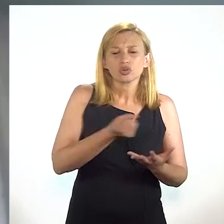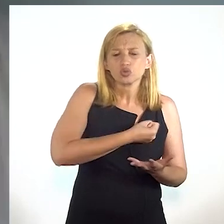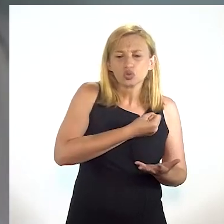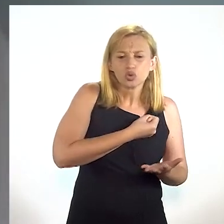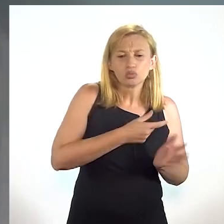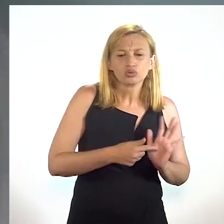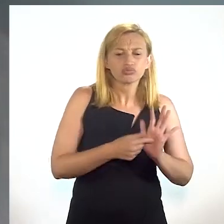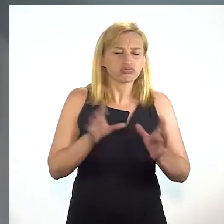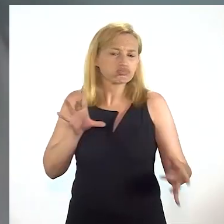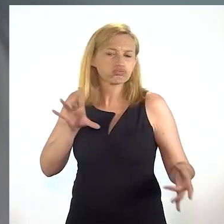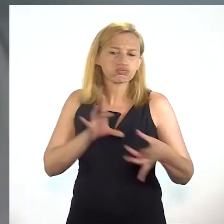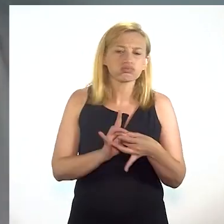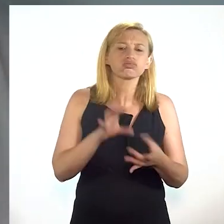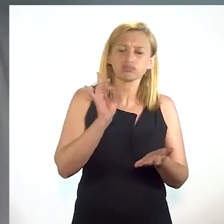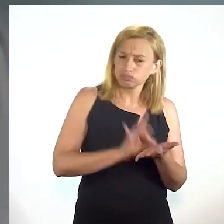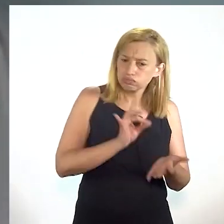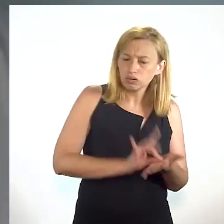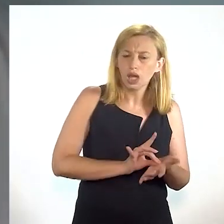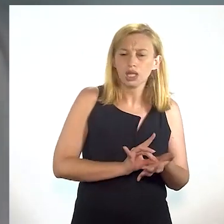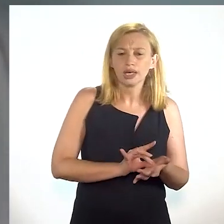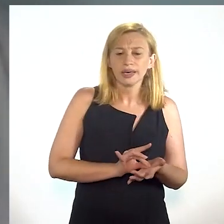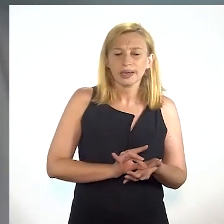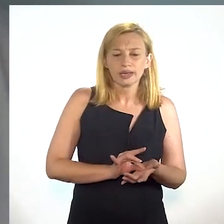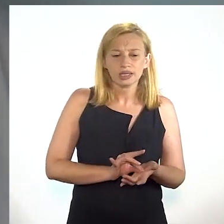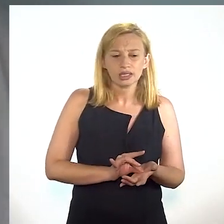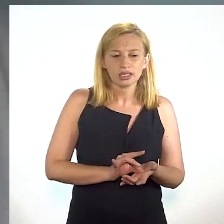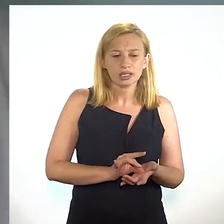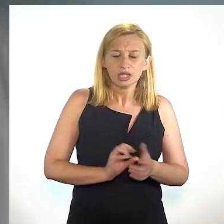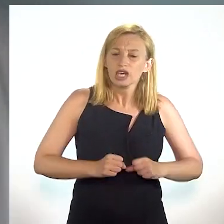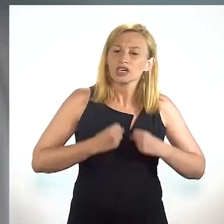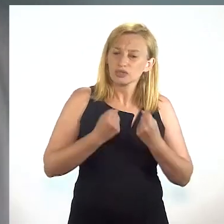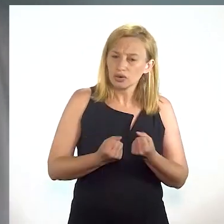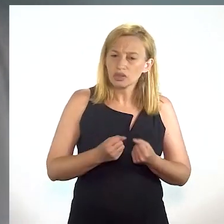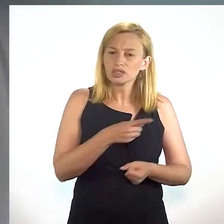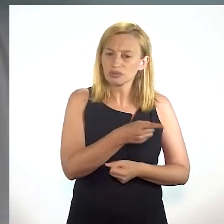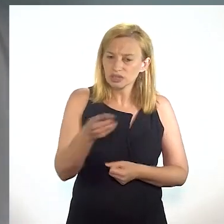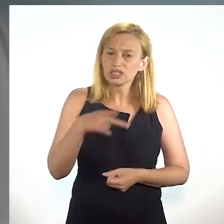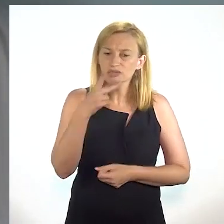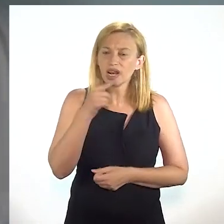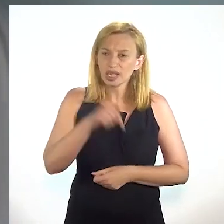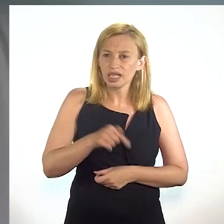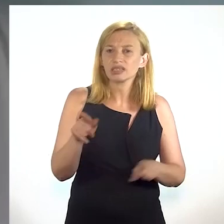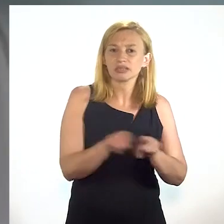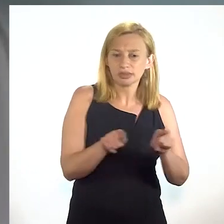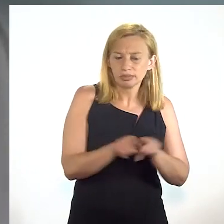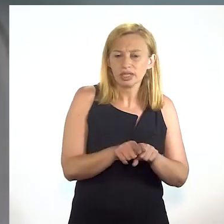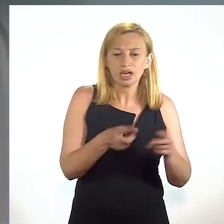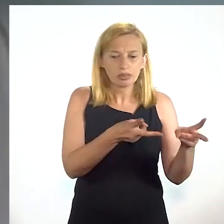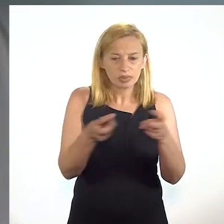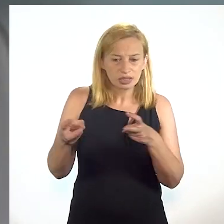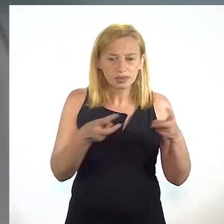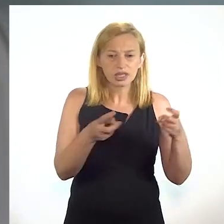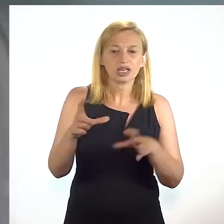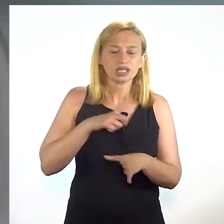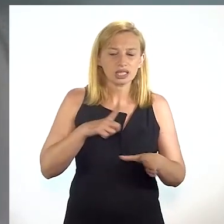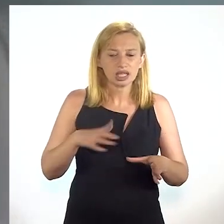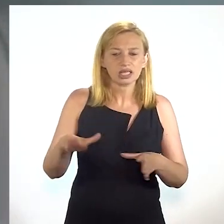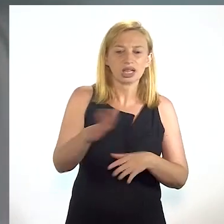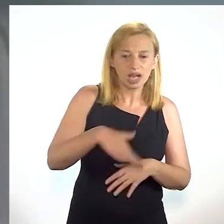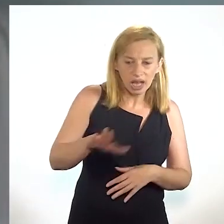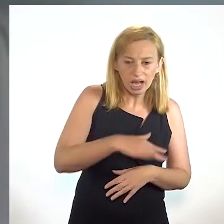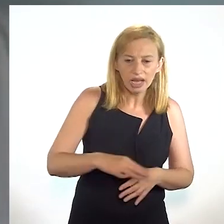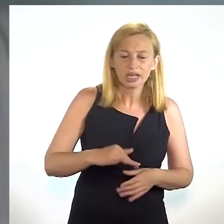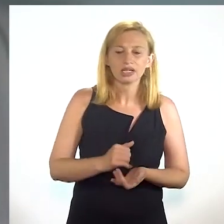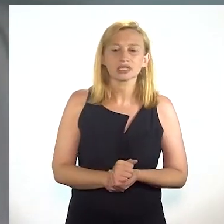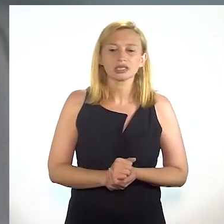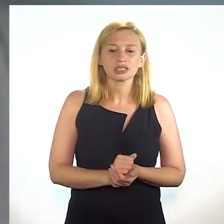foco, muitas vezes. Então, assim, são dados que complementam e que, na verdade, reforçam o que vocês trouxeram